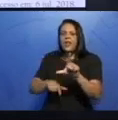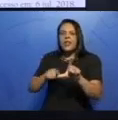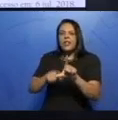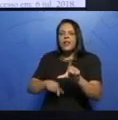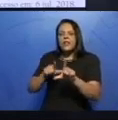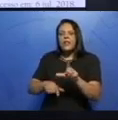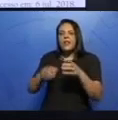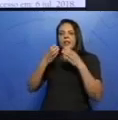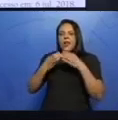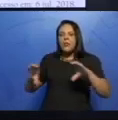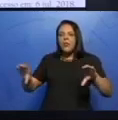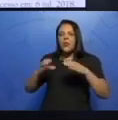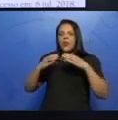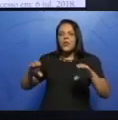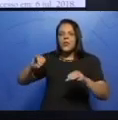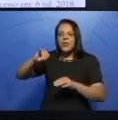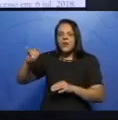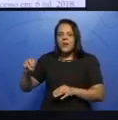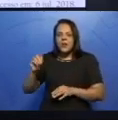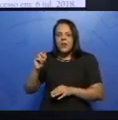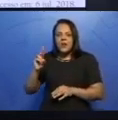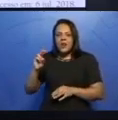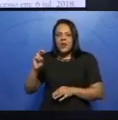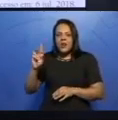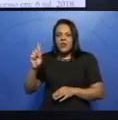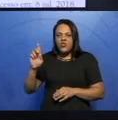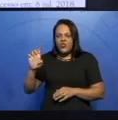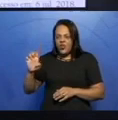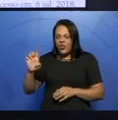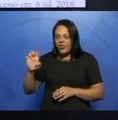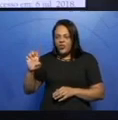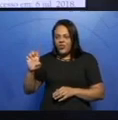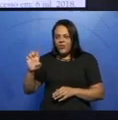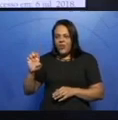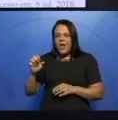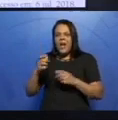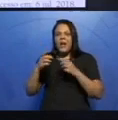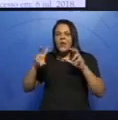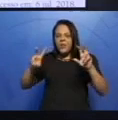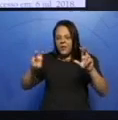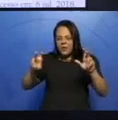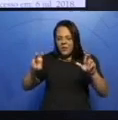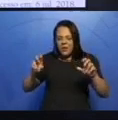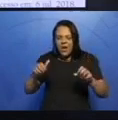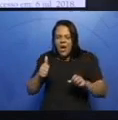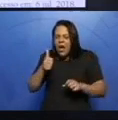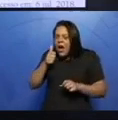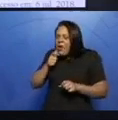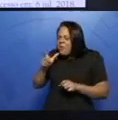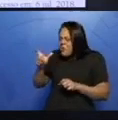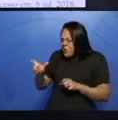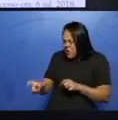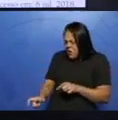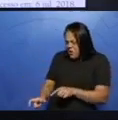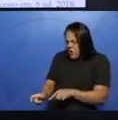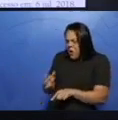por alguém. Ô coisinha tão bonitinha do pai, você vale ouro, todo o meu